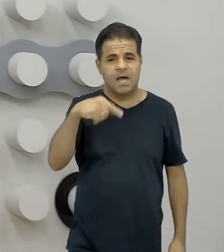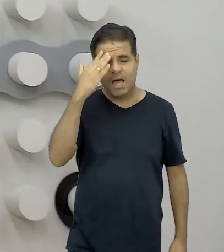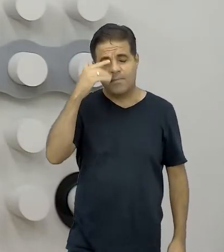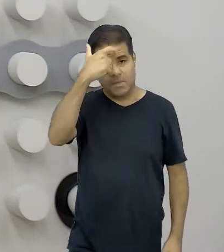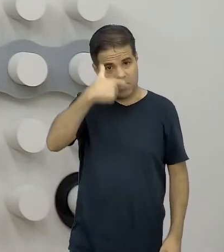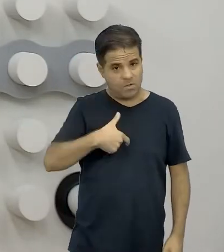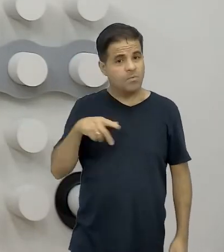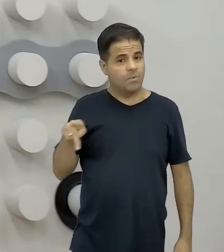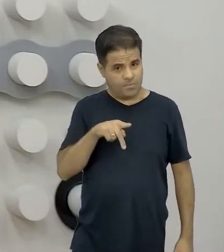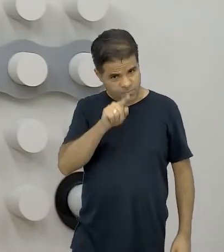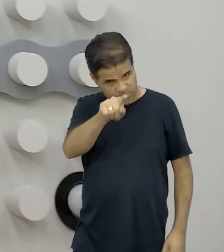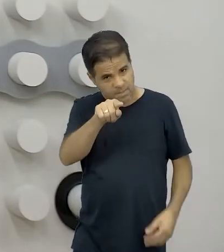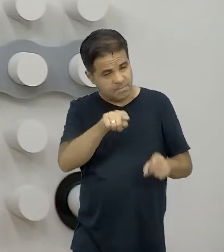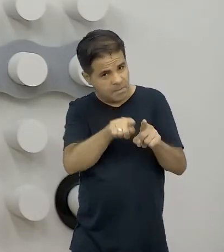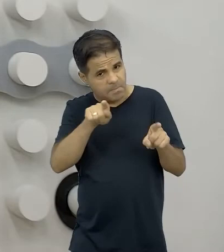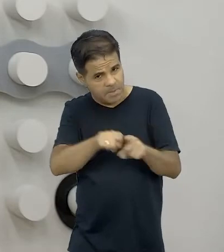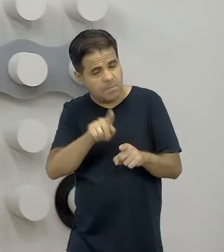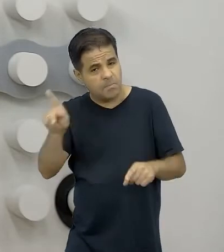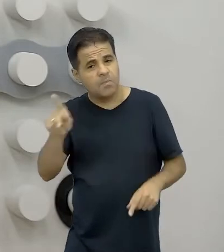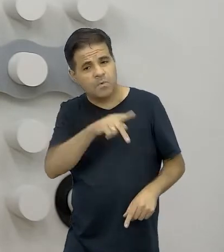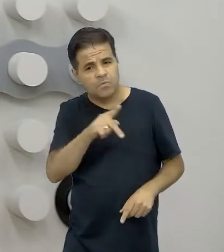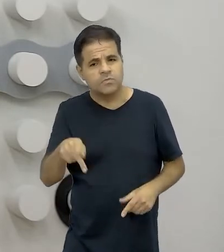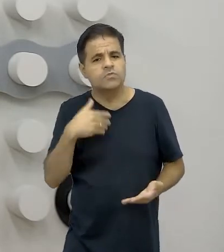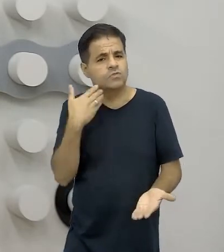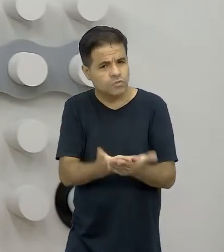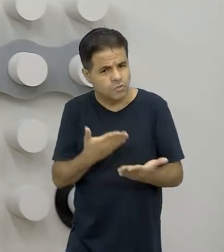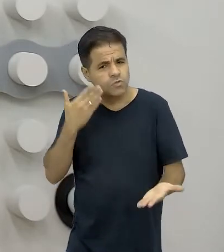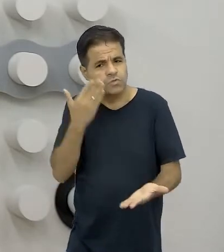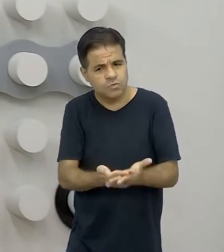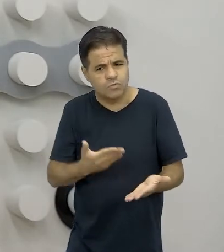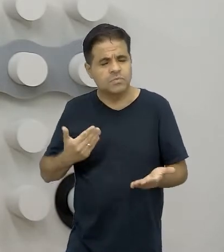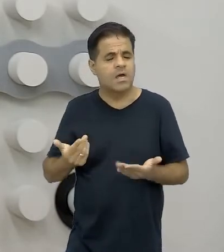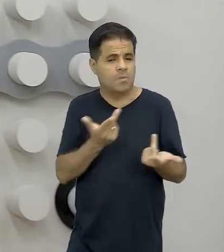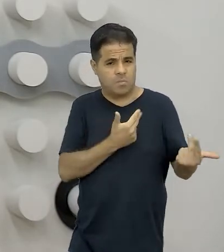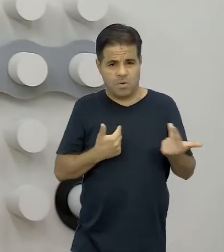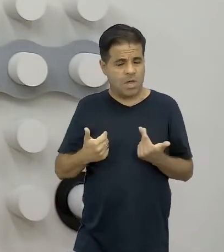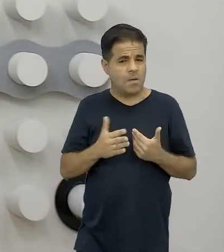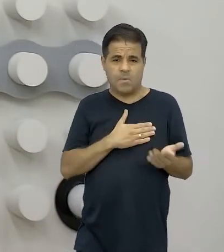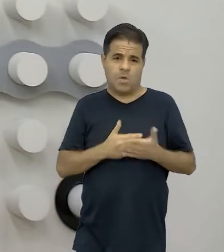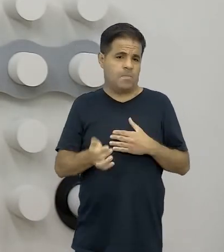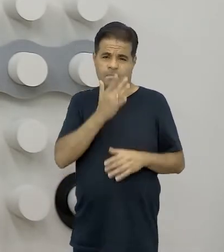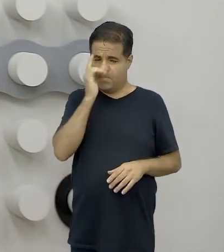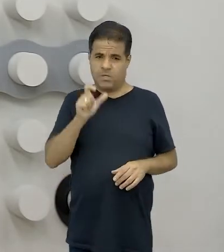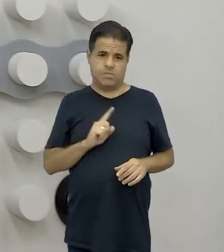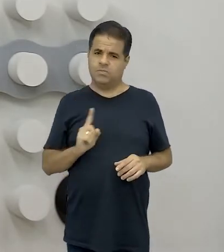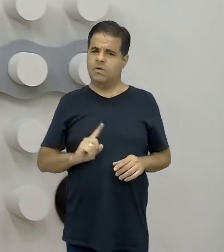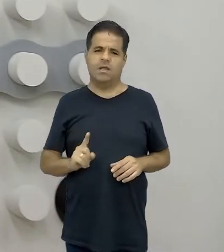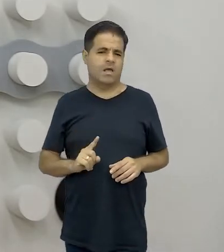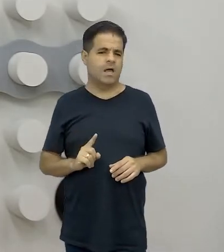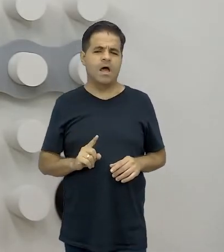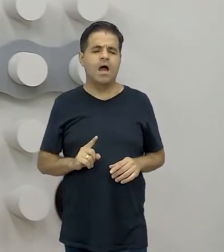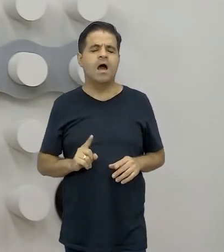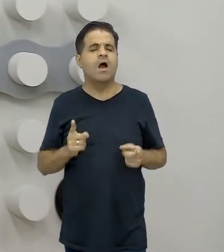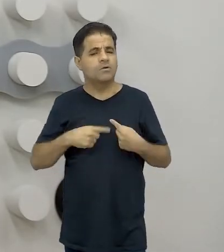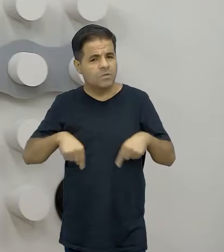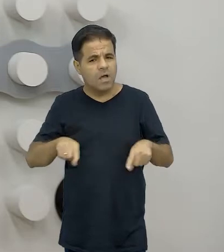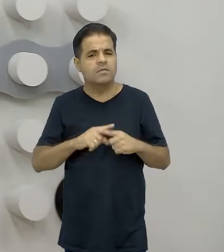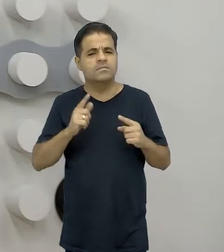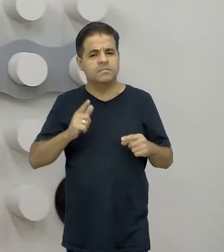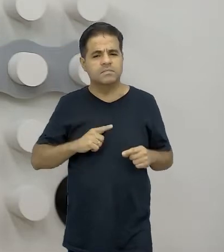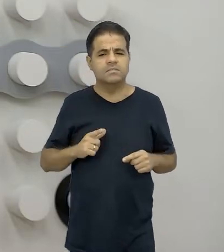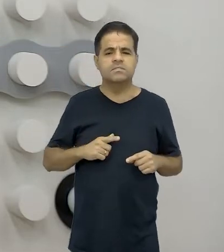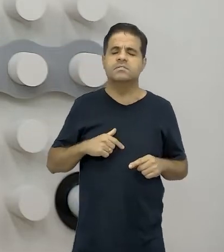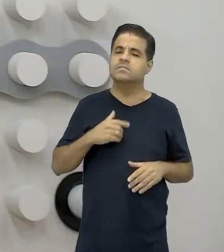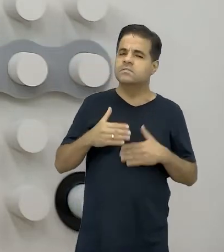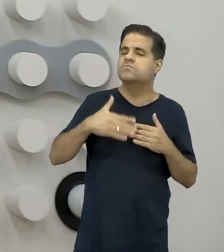sou professor, você também que estudar o que eu estudei, não é para qualquer um não, que a gente tem